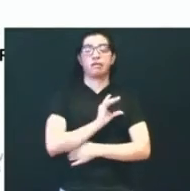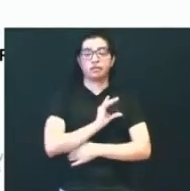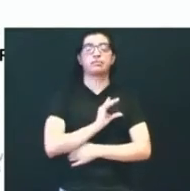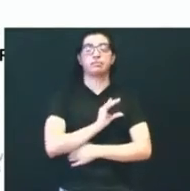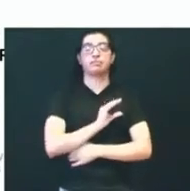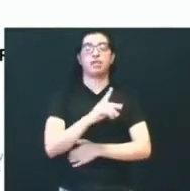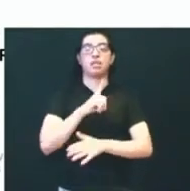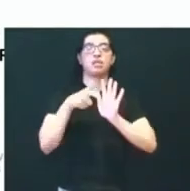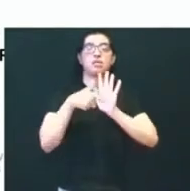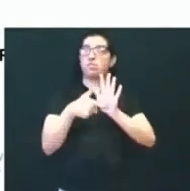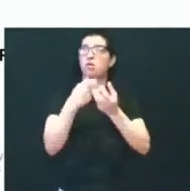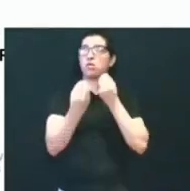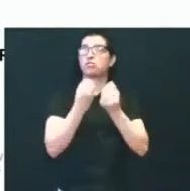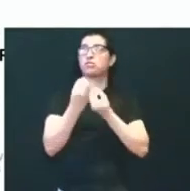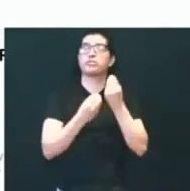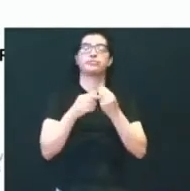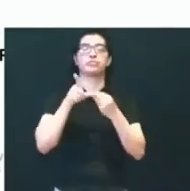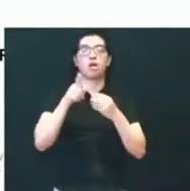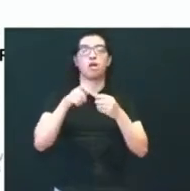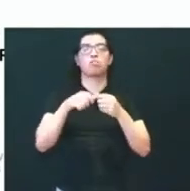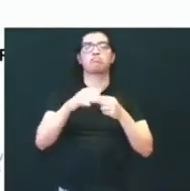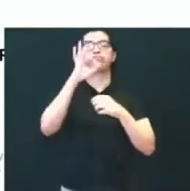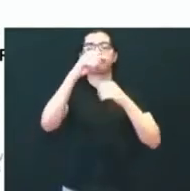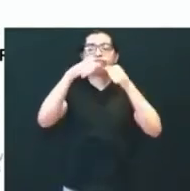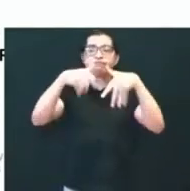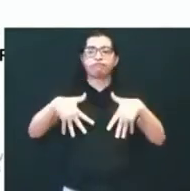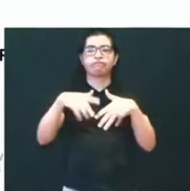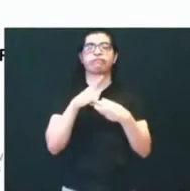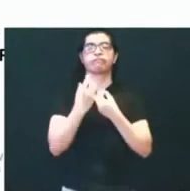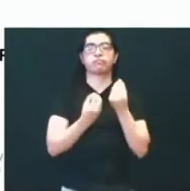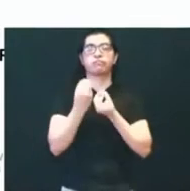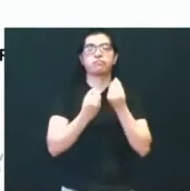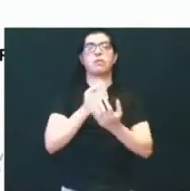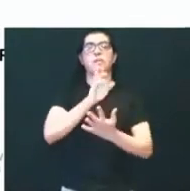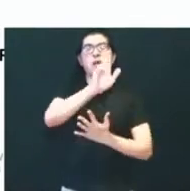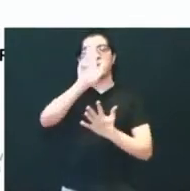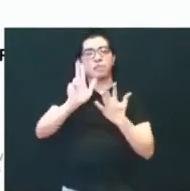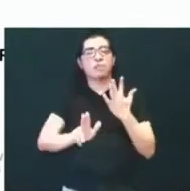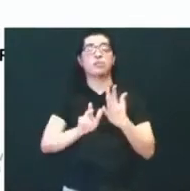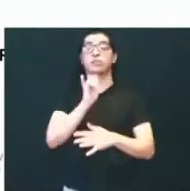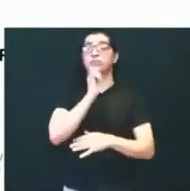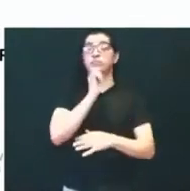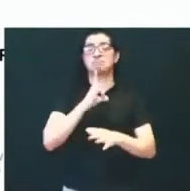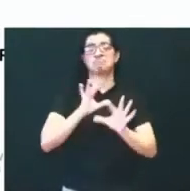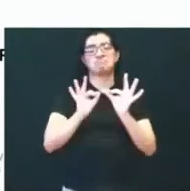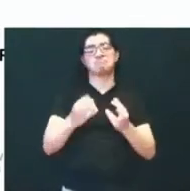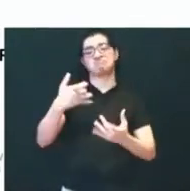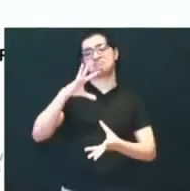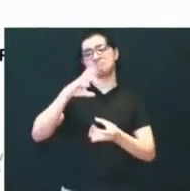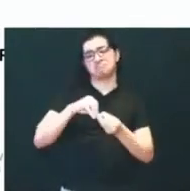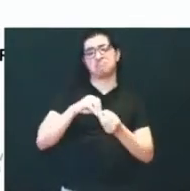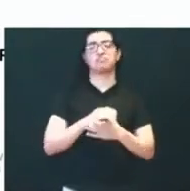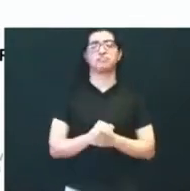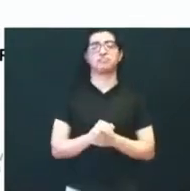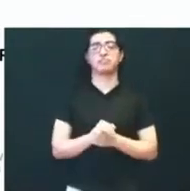Aqui nesse diagrama a gente observa como é essa diferenciação, de uma maneira bem simplista. Então,